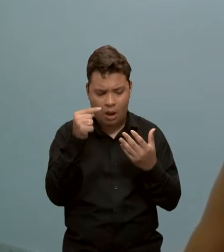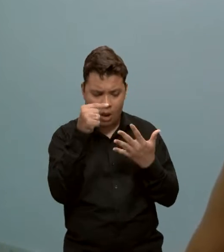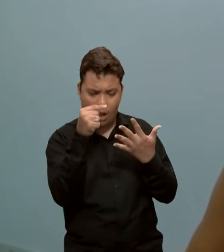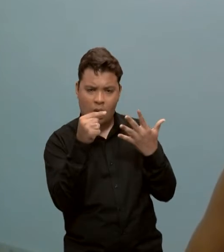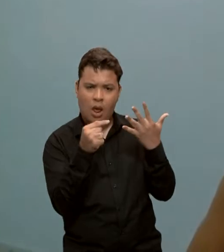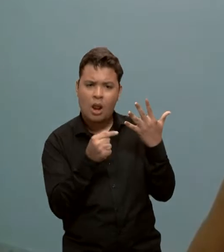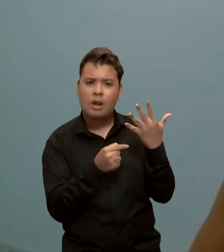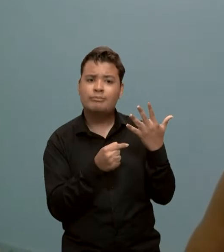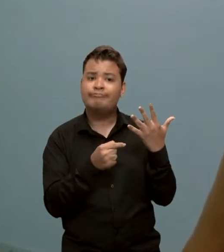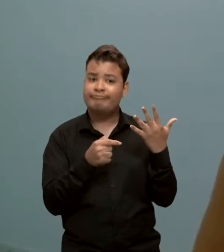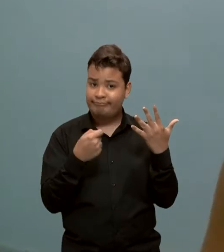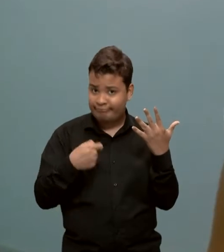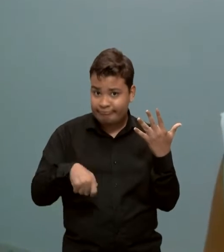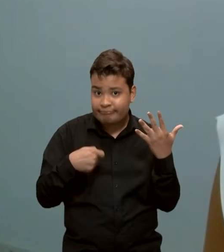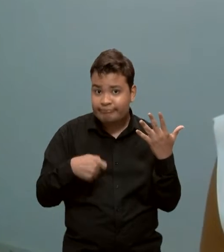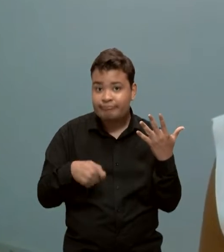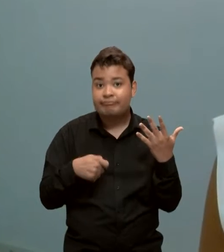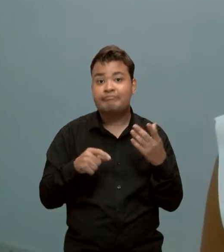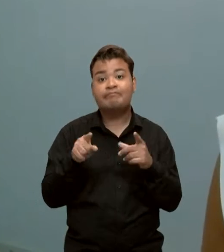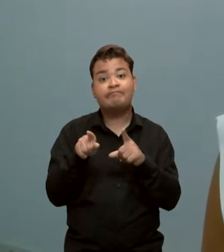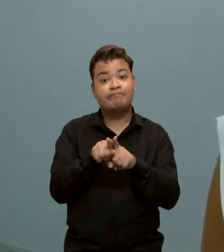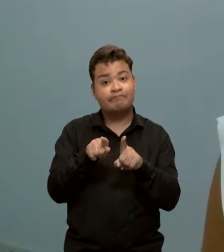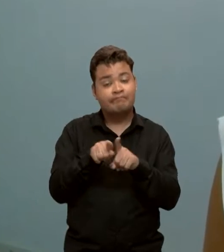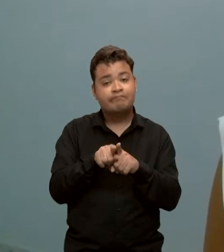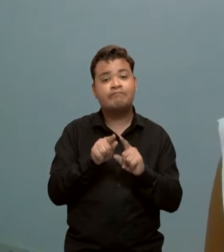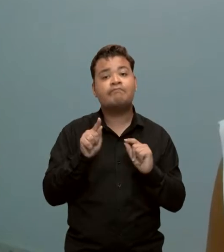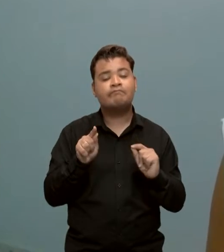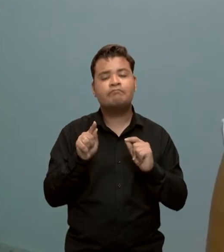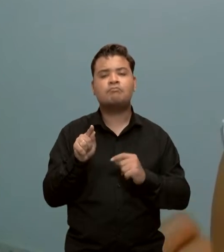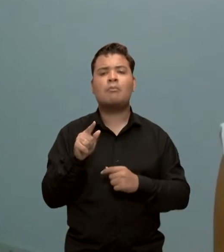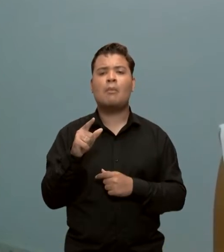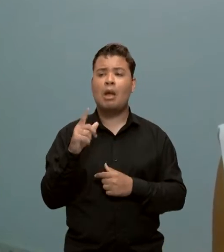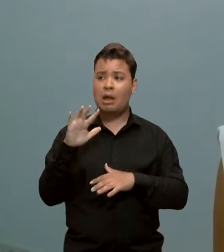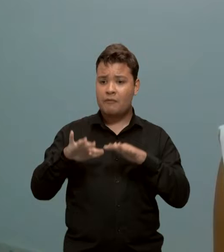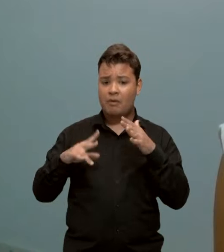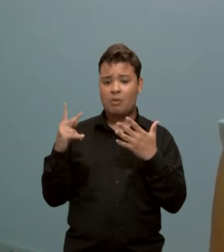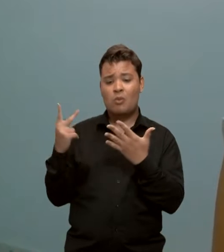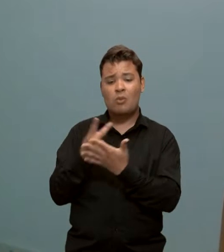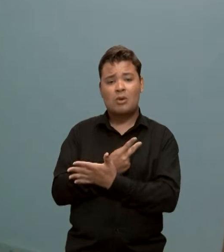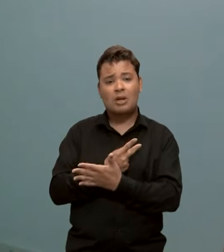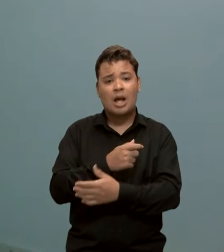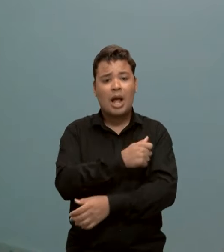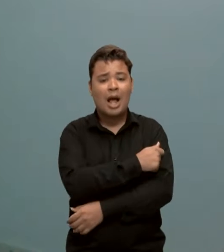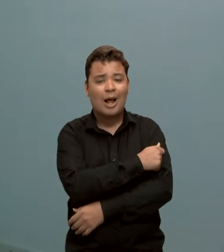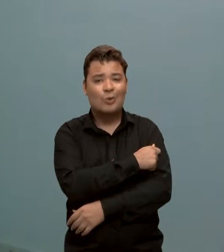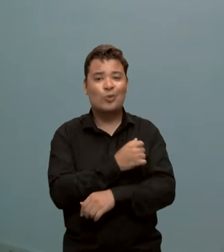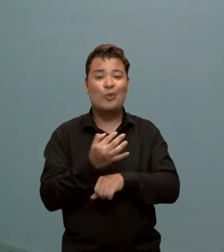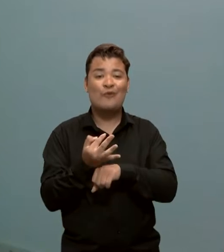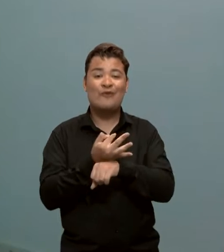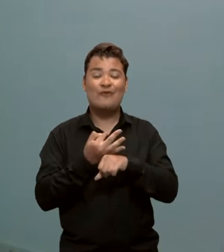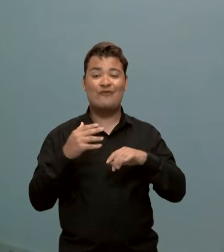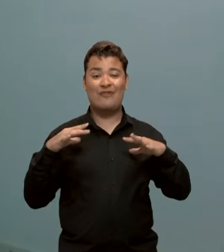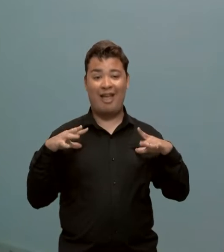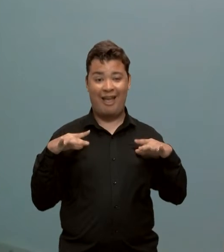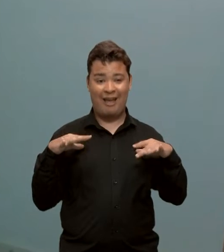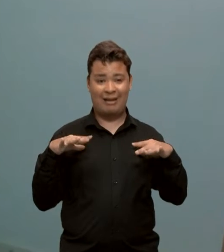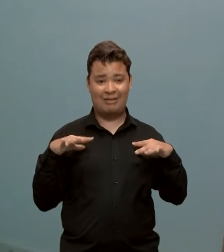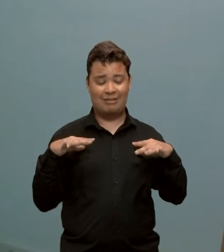casa. E principalmente a gente passa por algumas situações, né? O estudante sai de férias, quem vai ficar cuidando desse animal na